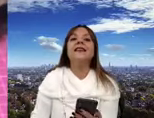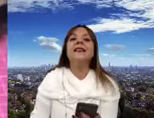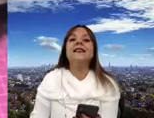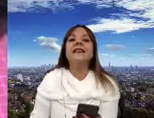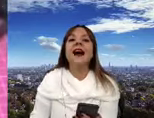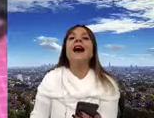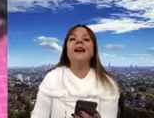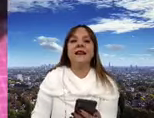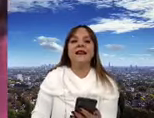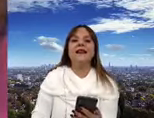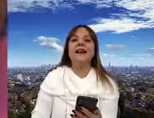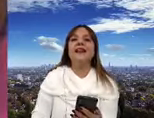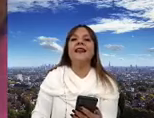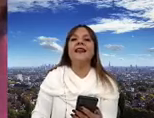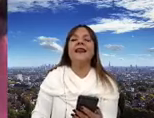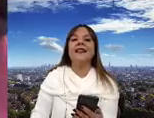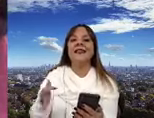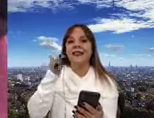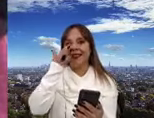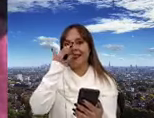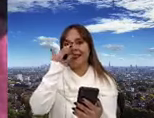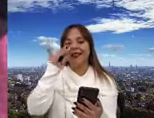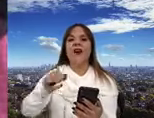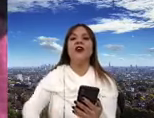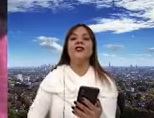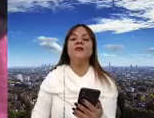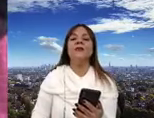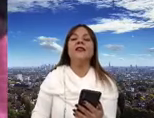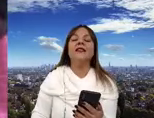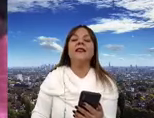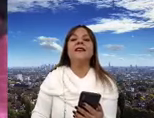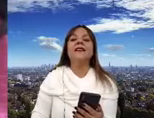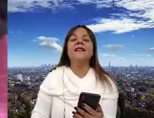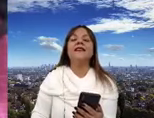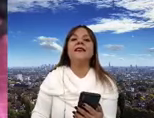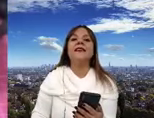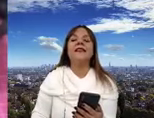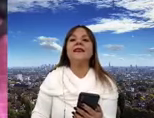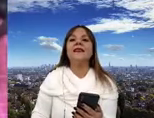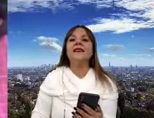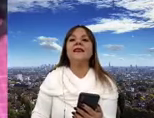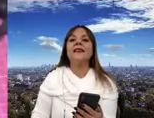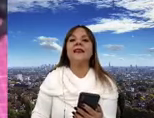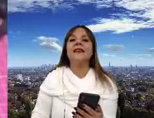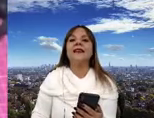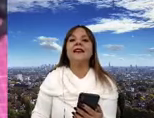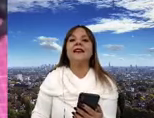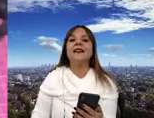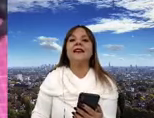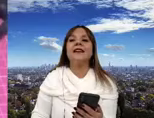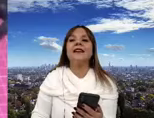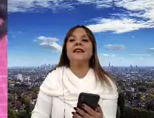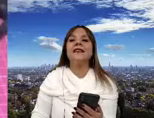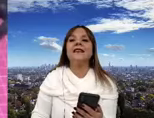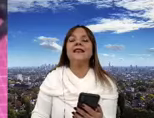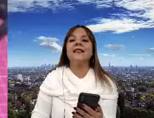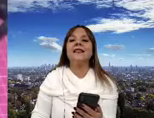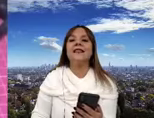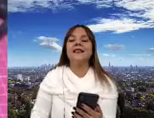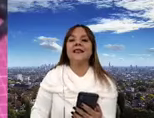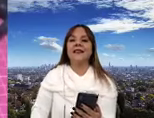Tá, Para cá. É para cá. aí Isso. É. tá ótimo. Aí dobrou ao meio. Dobrei ao meio, tá vendo? Aí Sim. eu